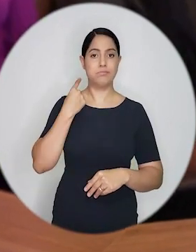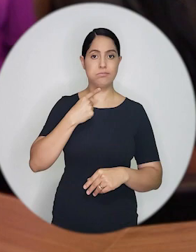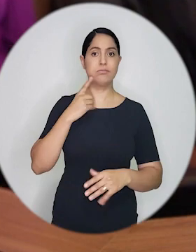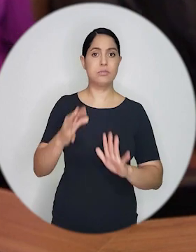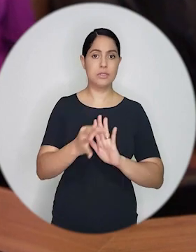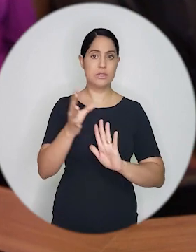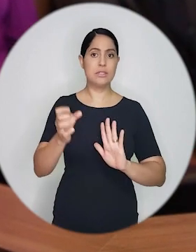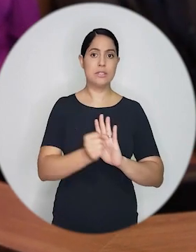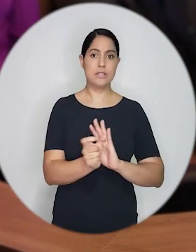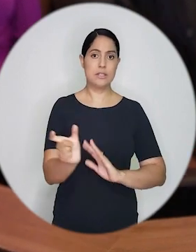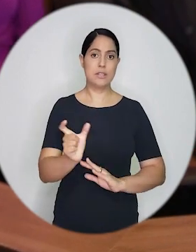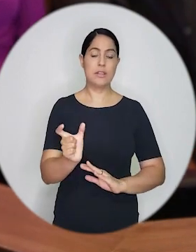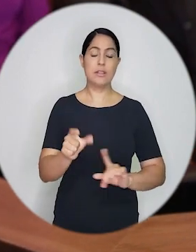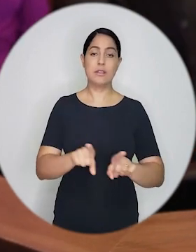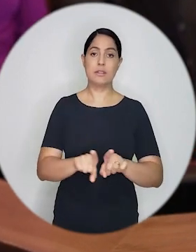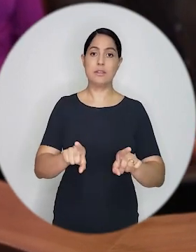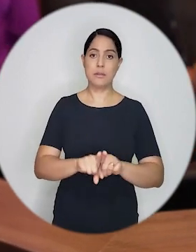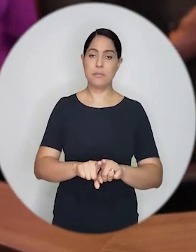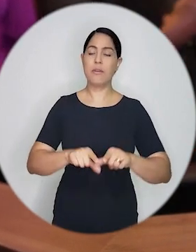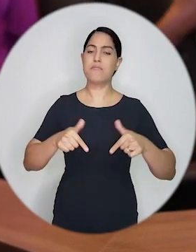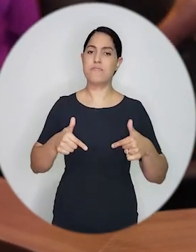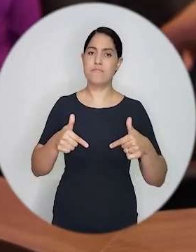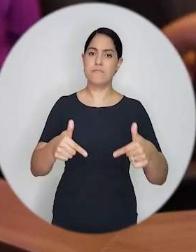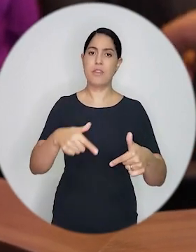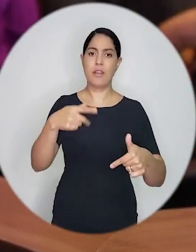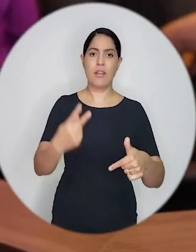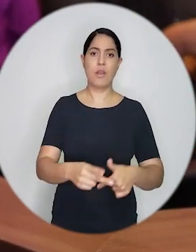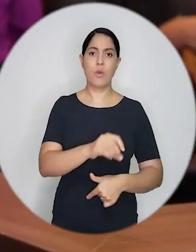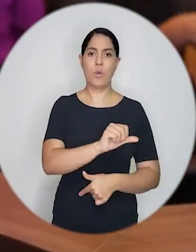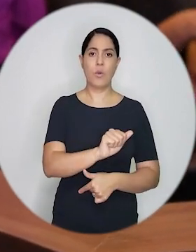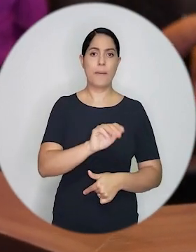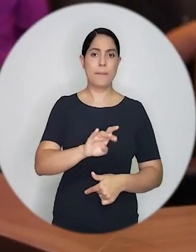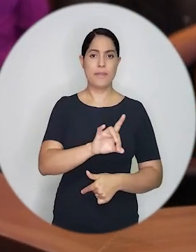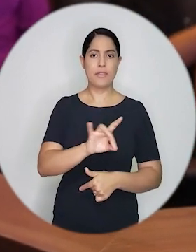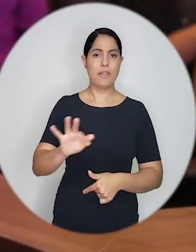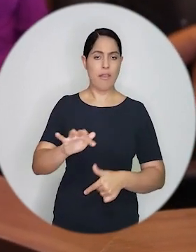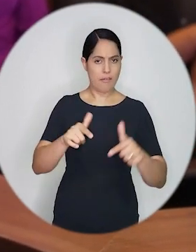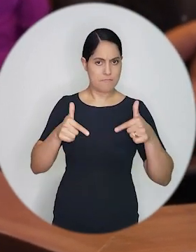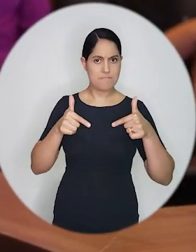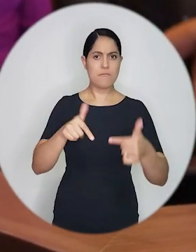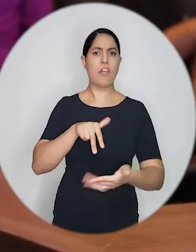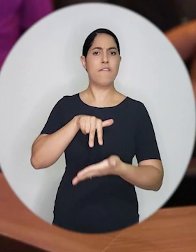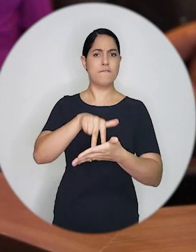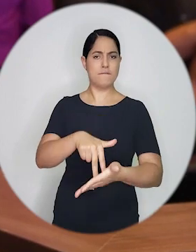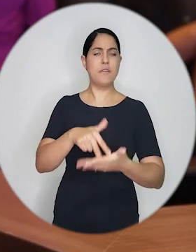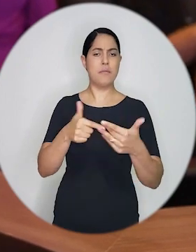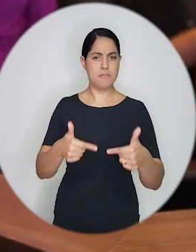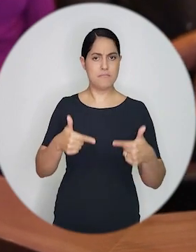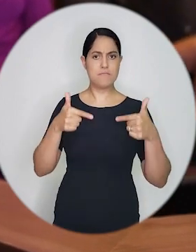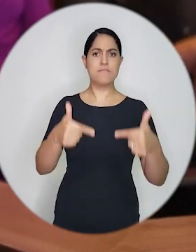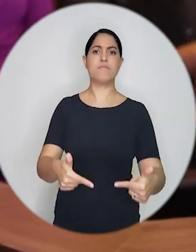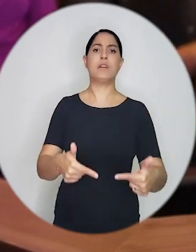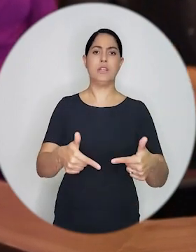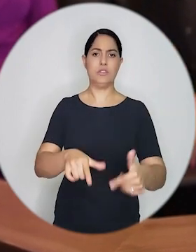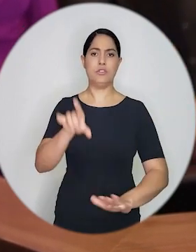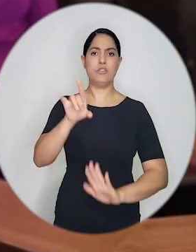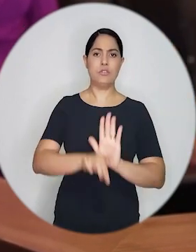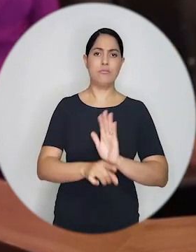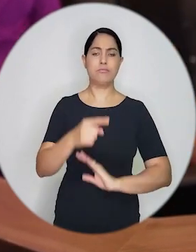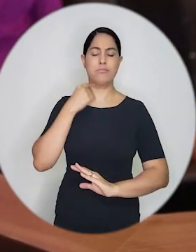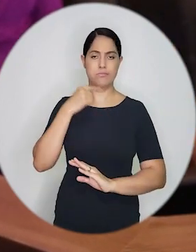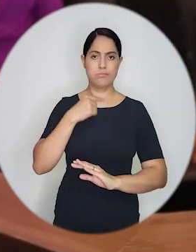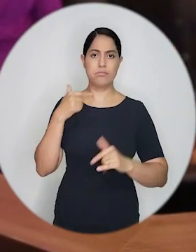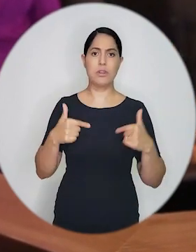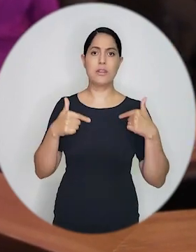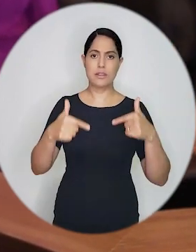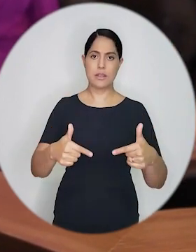advogados inscritos, com mais de 55 mil advogados na ativa, a OAB-DF permanece firme,